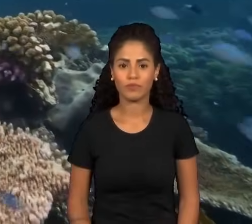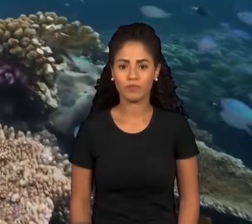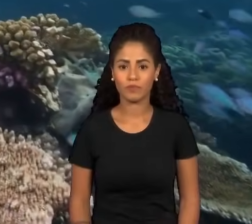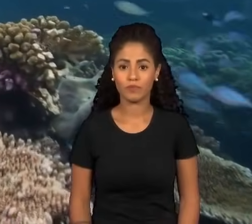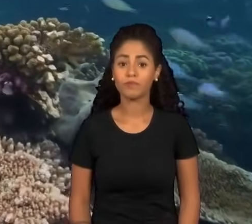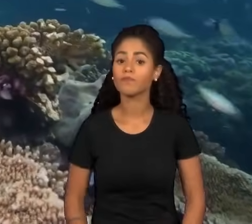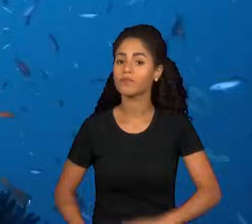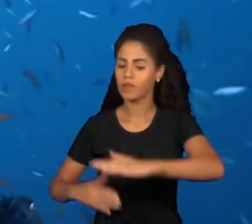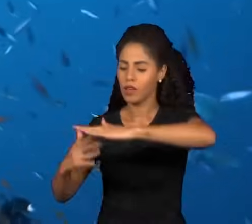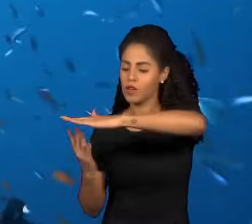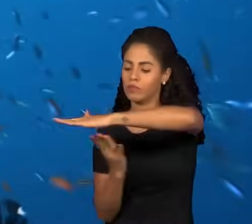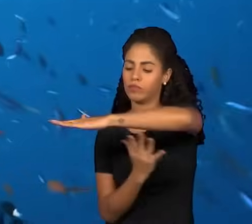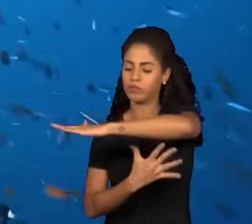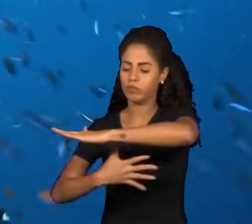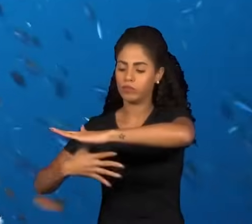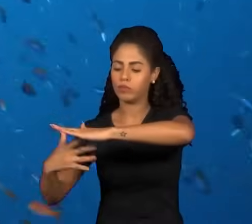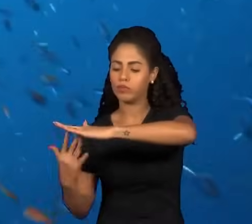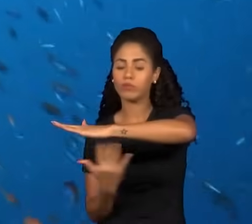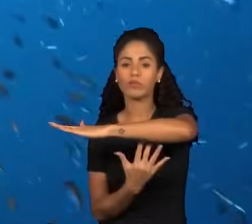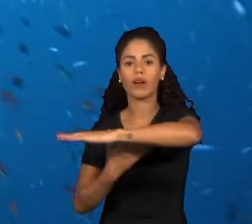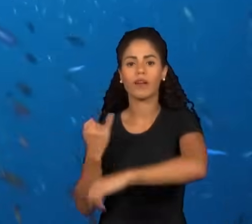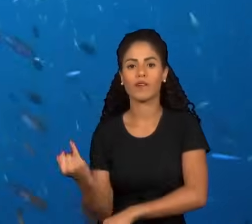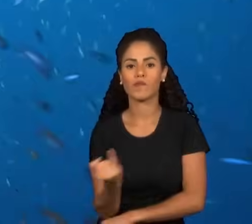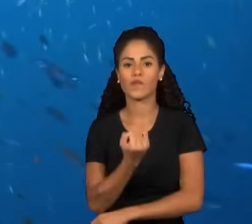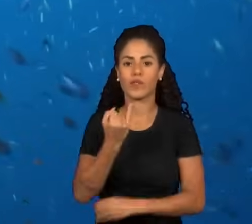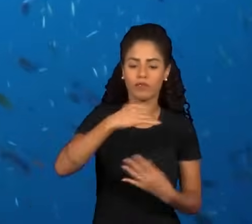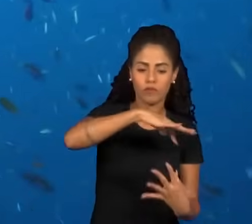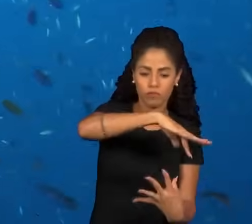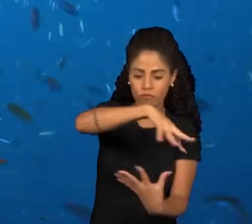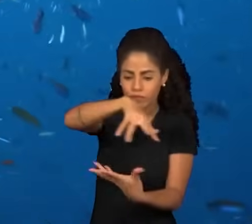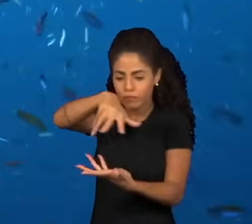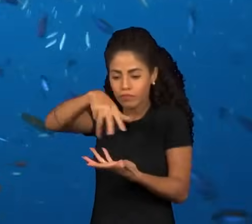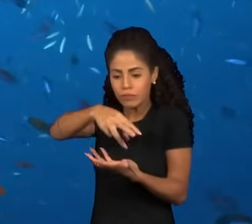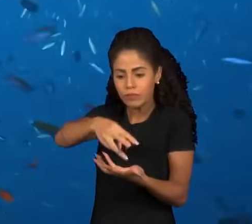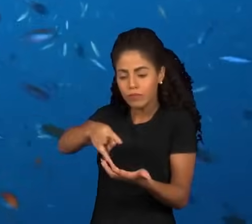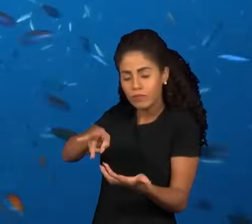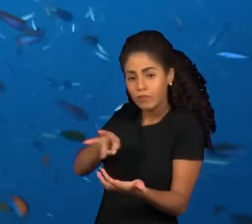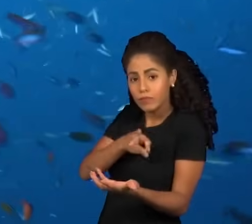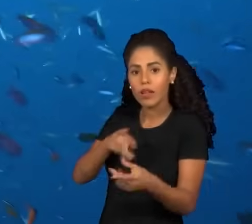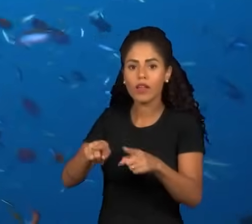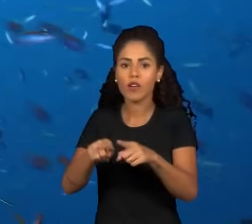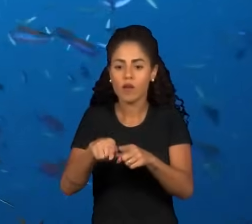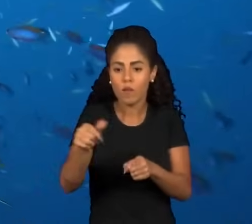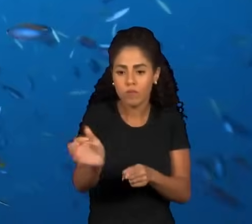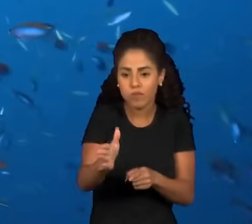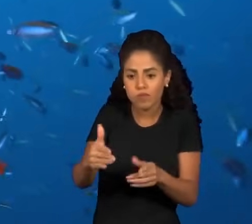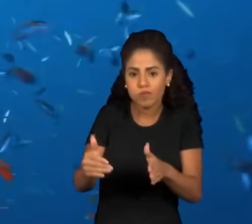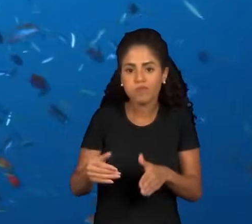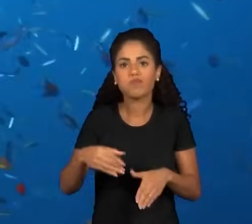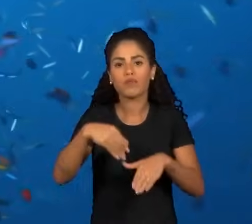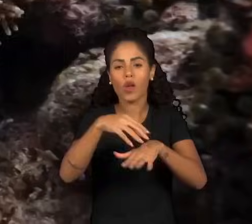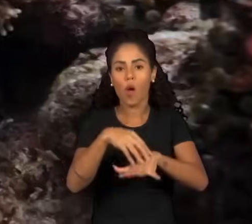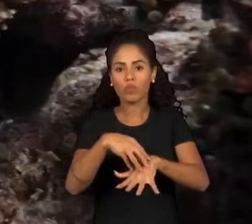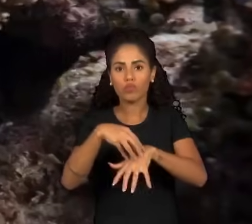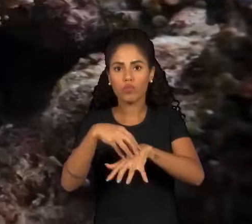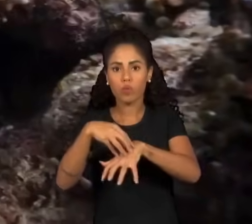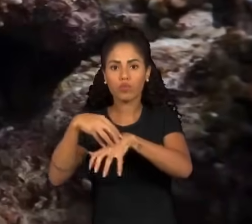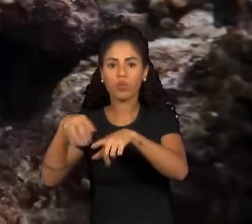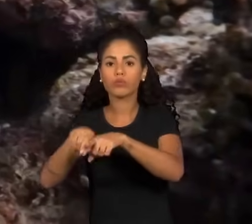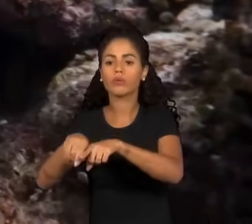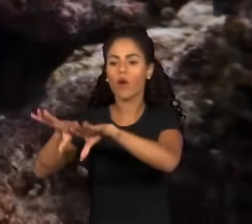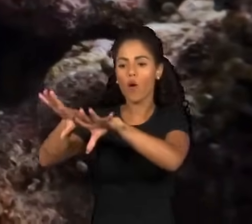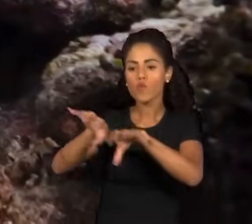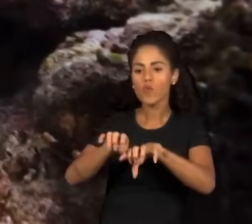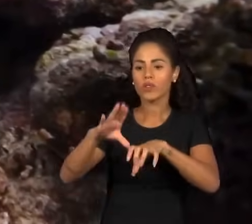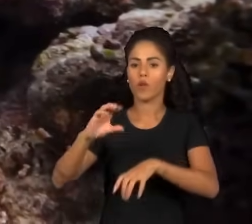Os corais têm enorme importância para o planeta. São berçários para peixes e algas, absorvem CO2 e